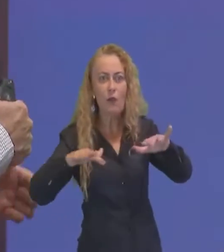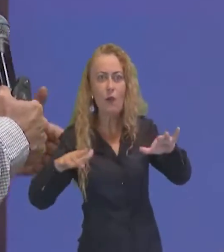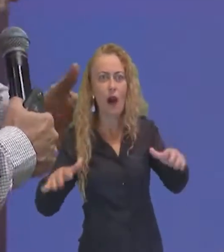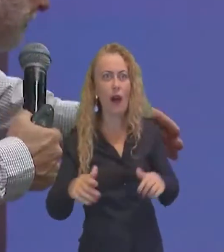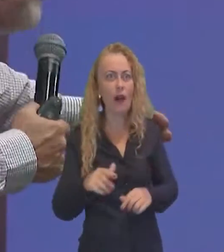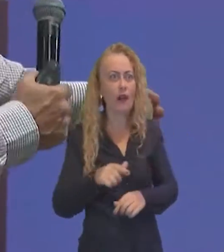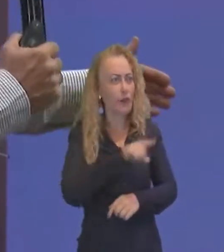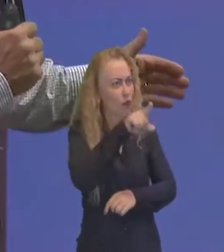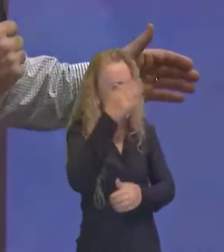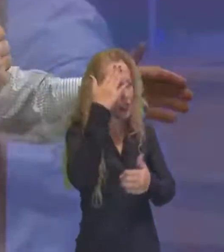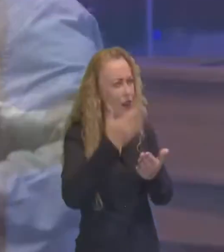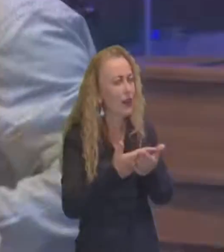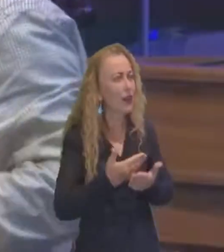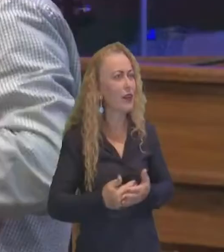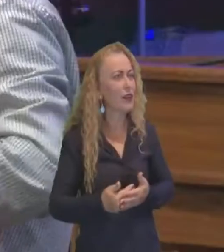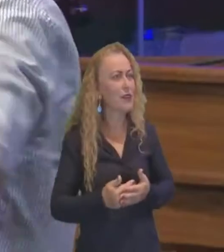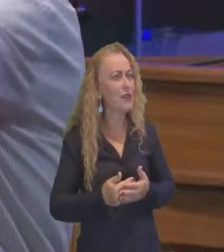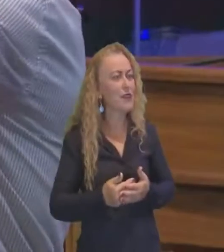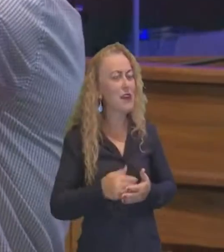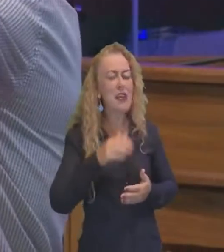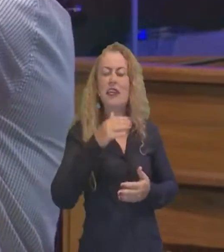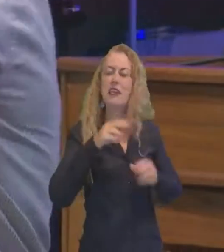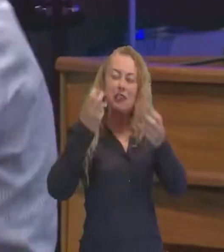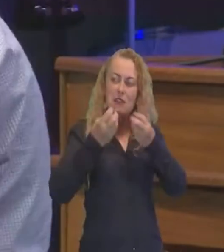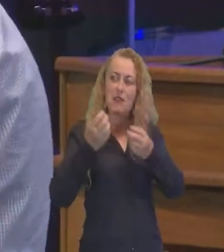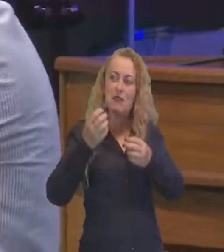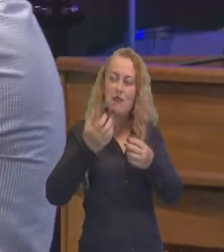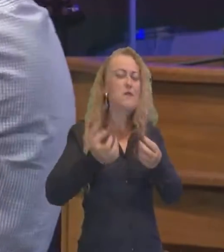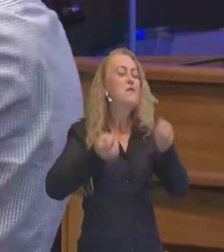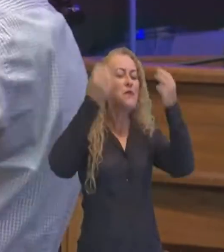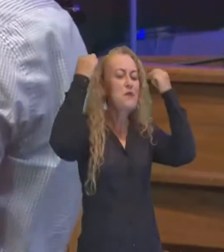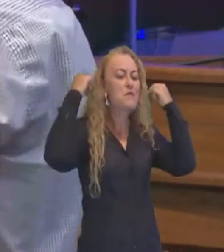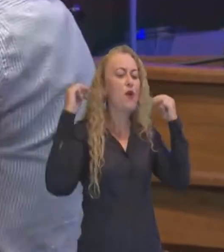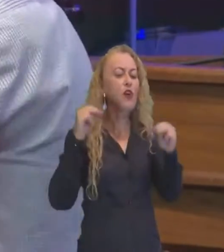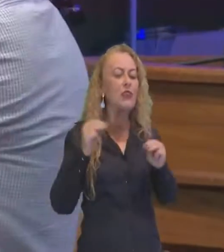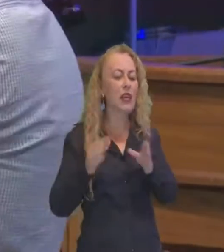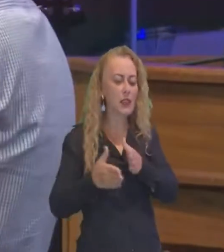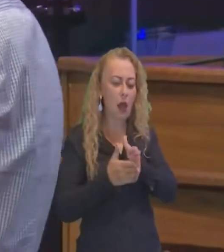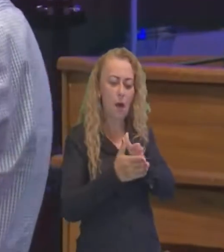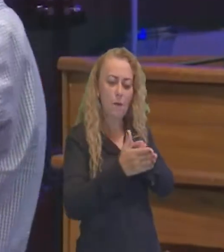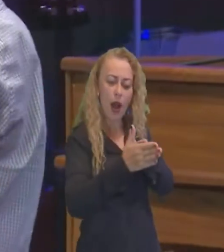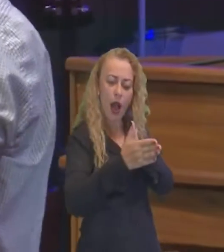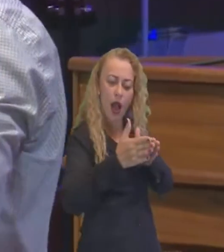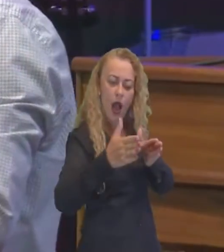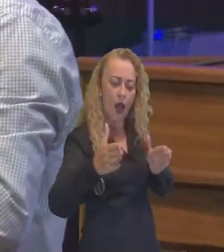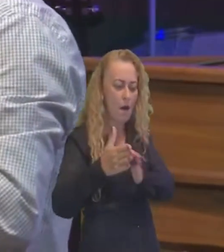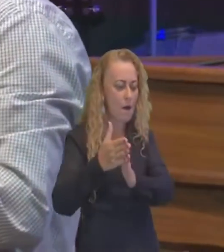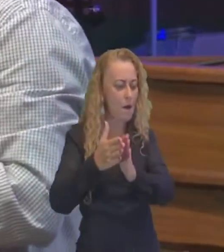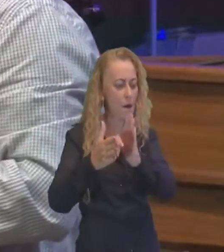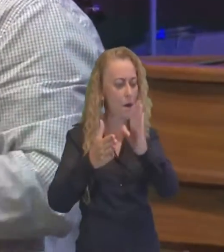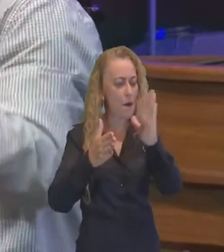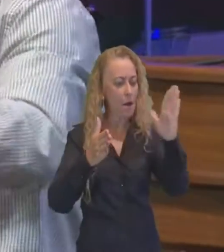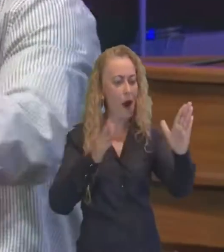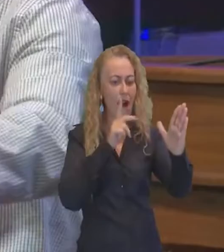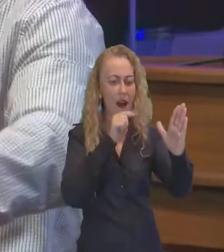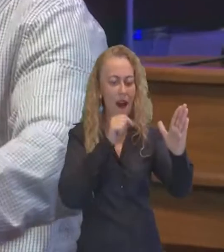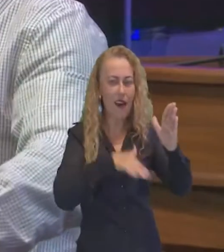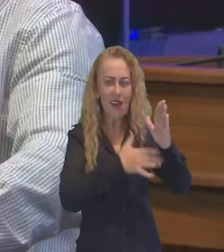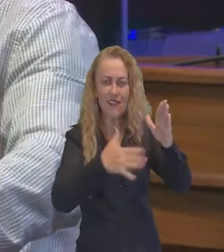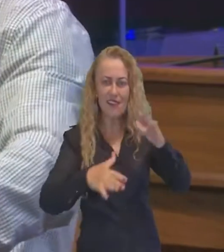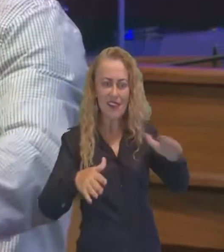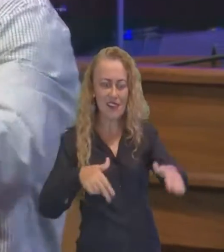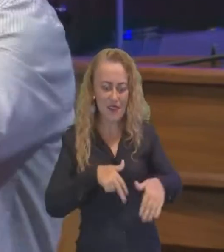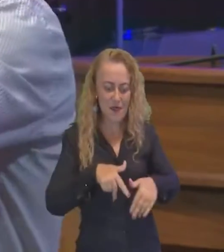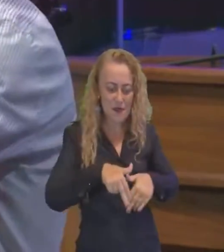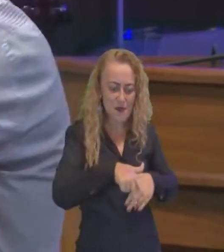Você crê que Deus abriu o mar para que Moisés passasse? Não, você não crê. Nós não cremos. E a prova